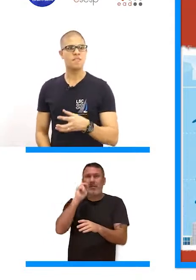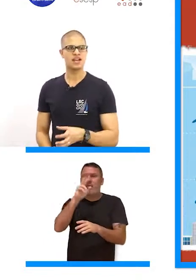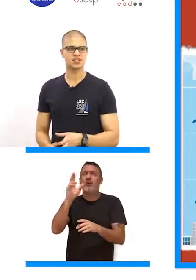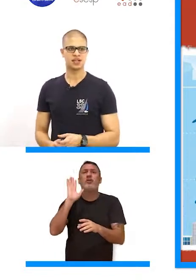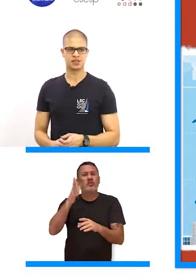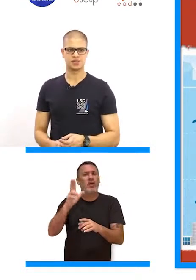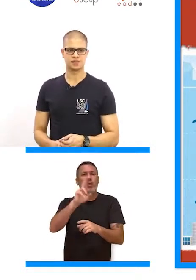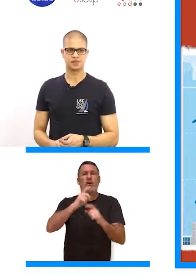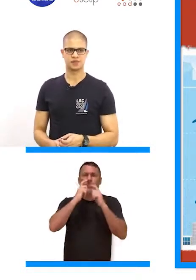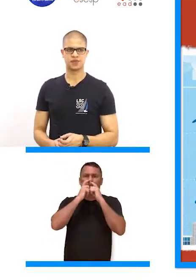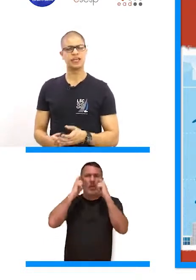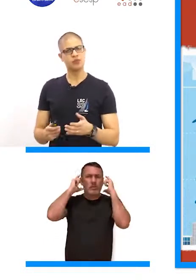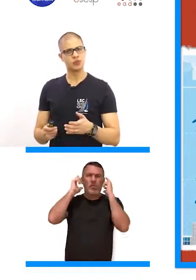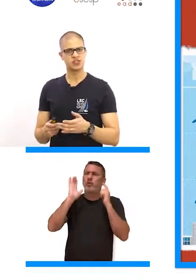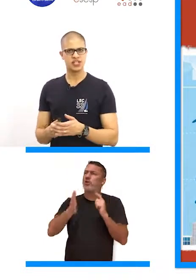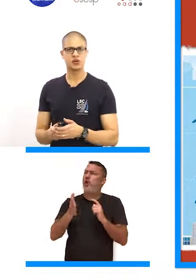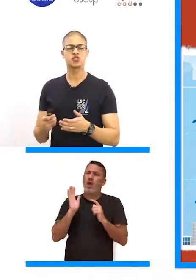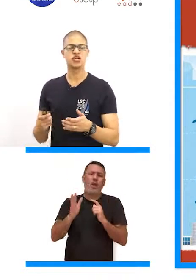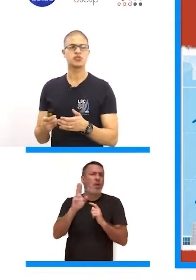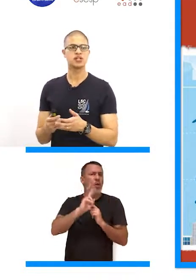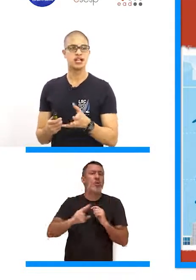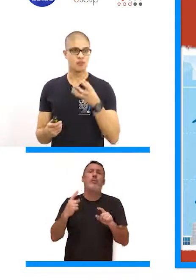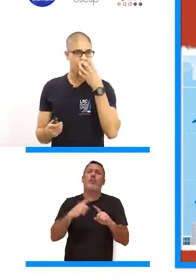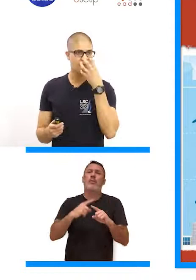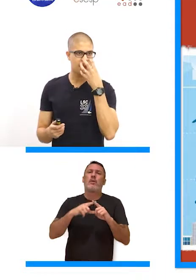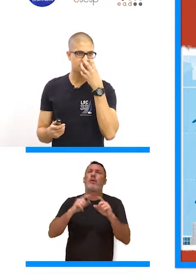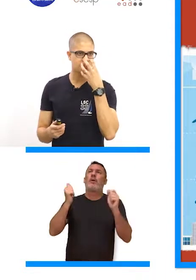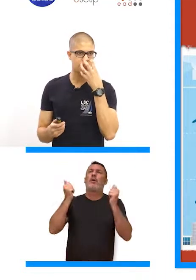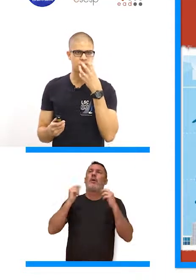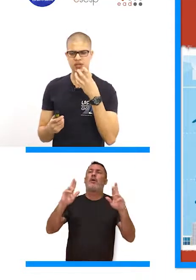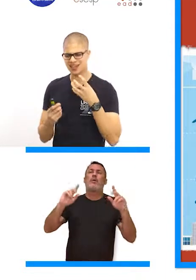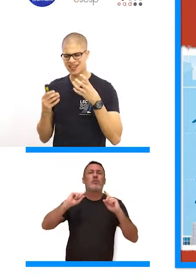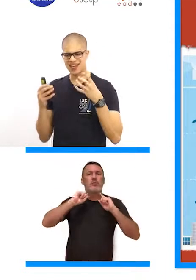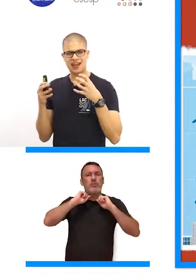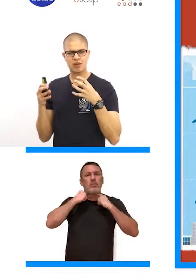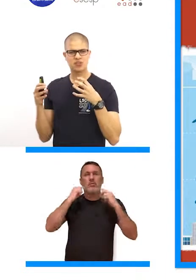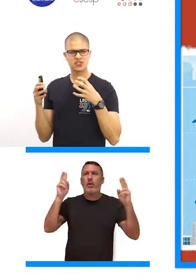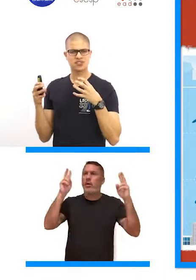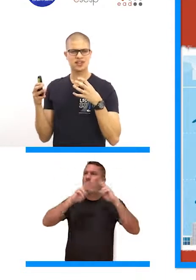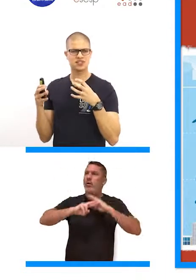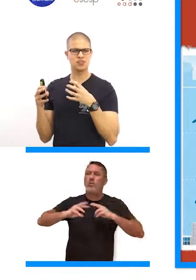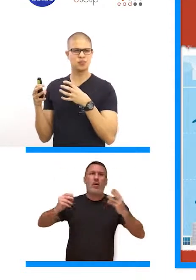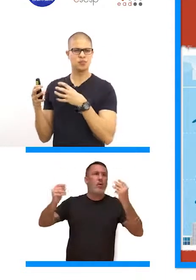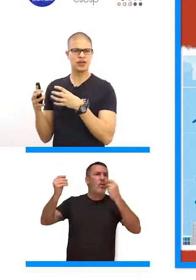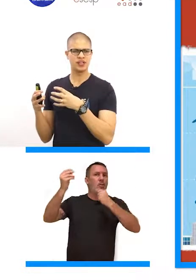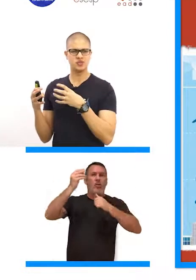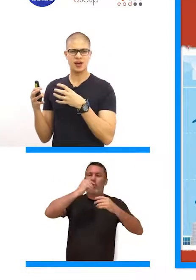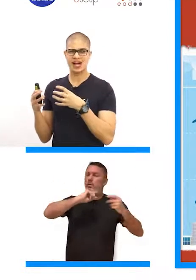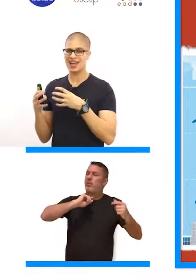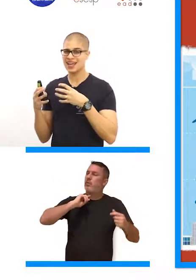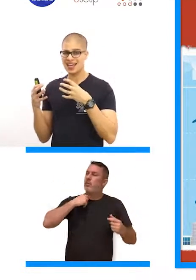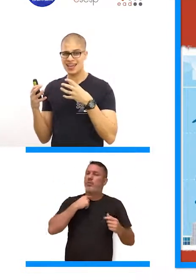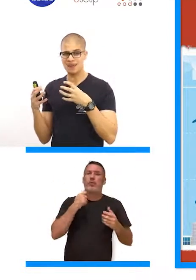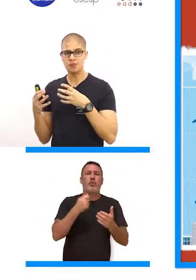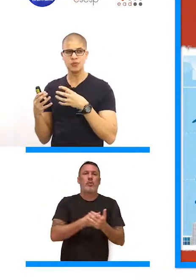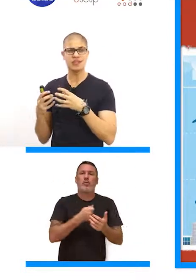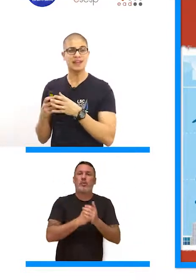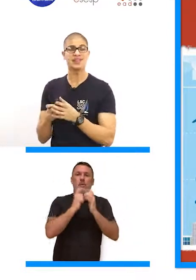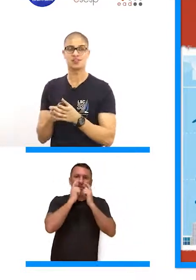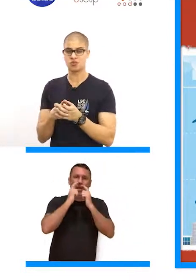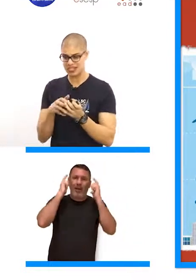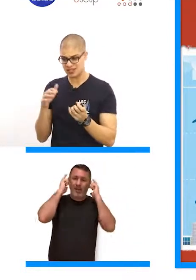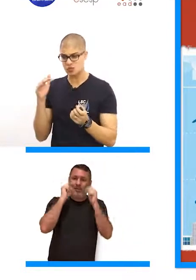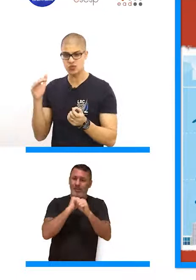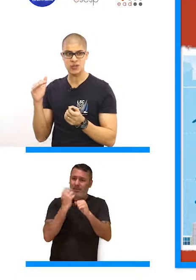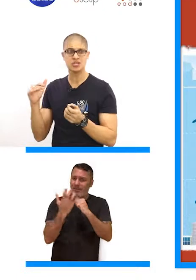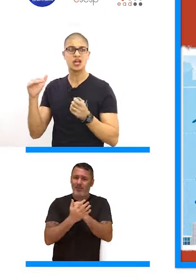utilizavam máscaras. Inúmeros cidadãos já utilizavam máscaras. Por quê? A concentração de poluentes no ar era muito